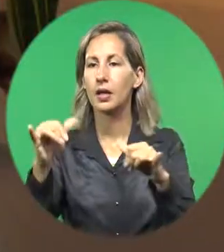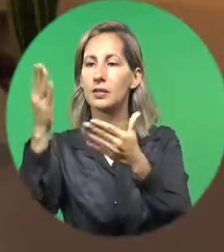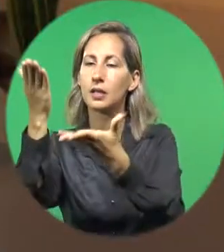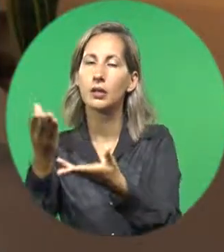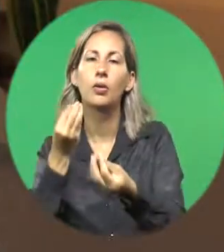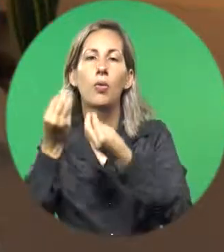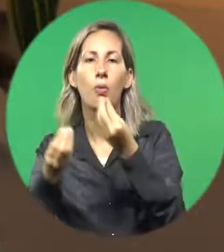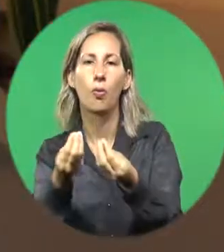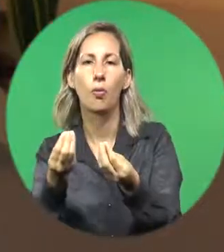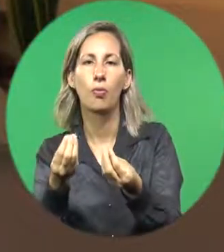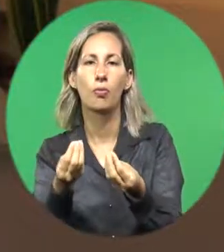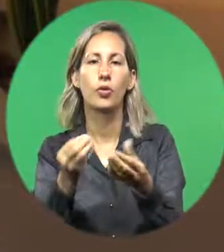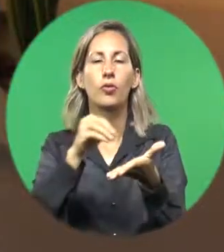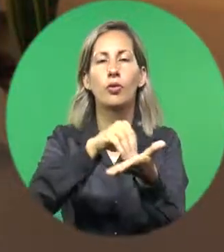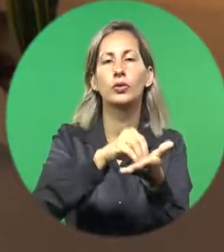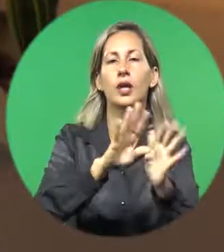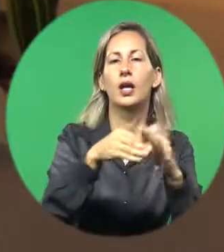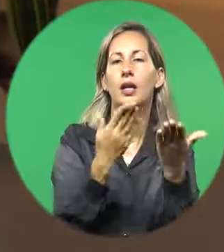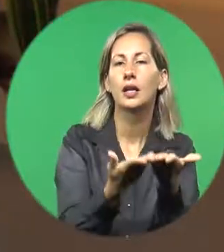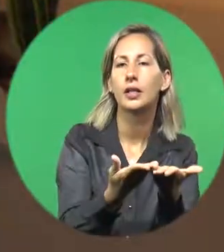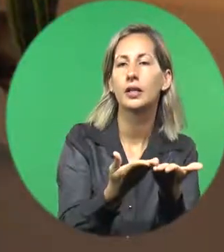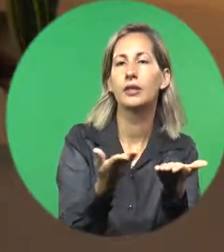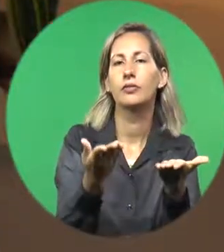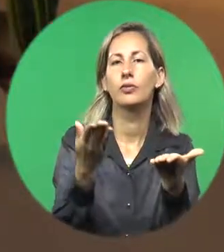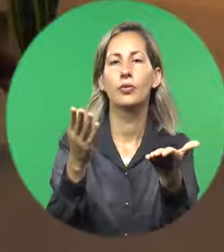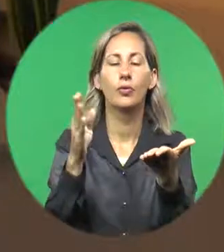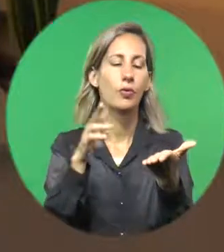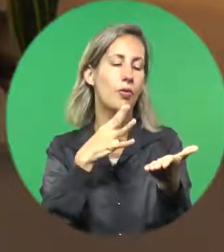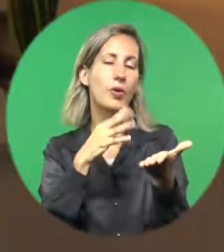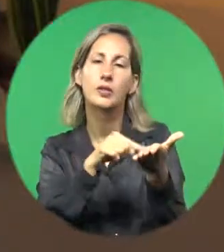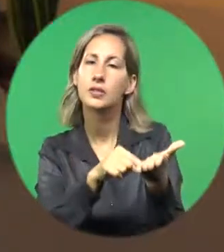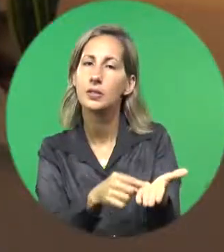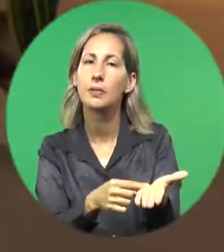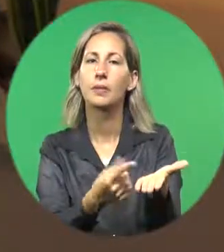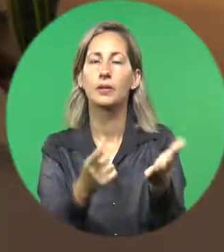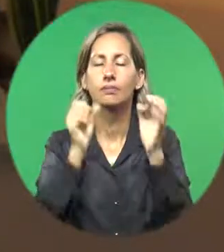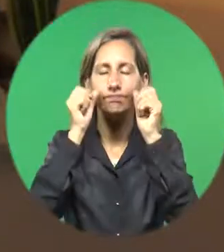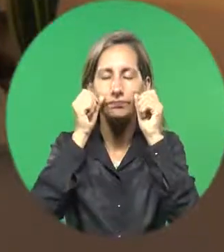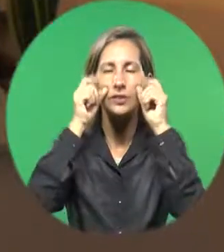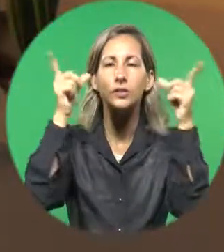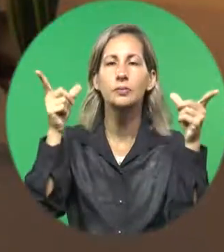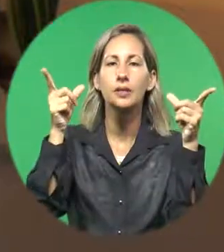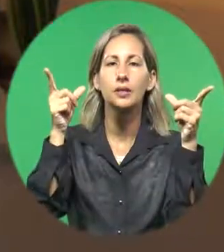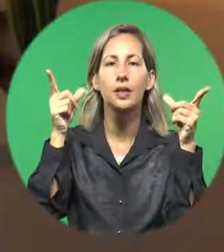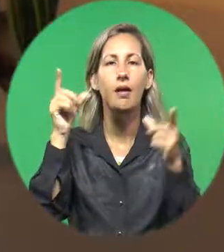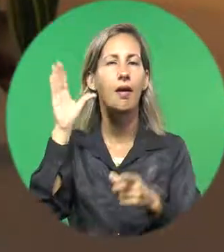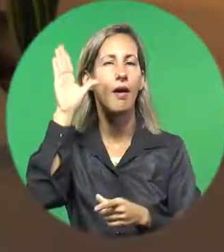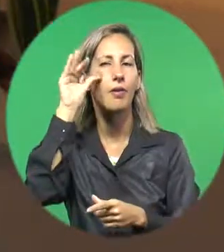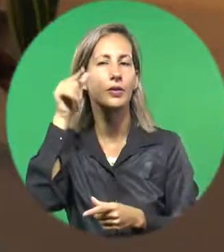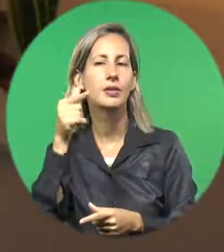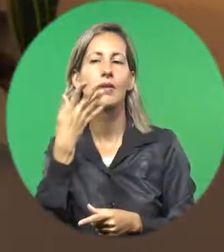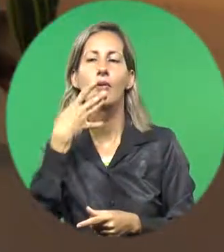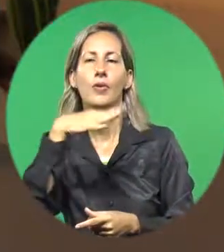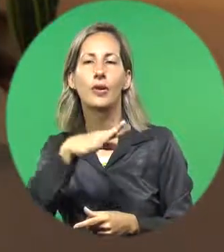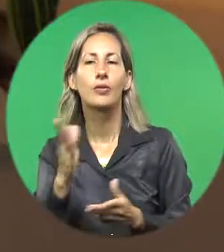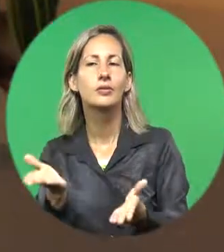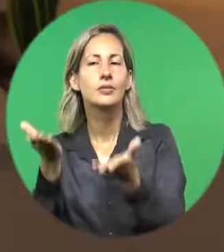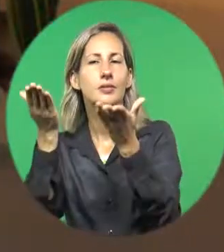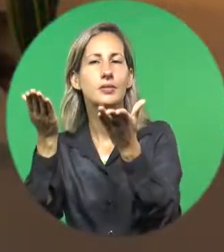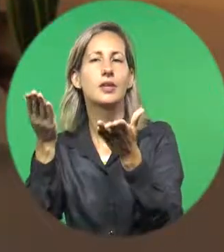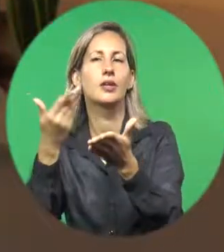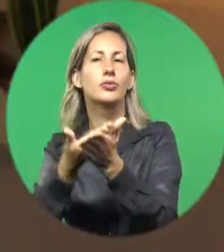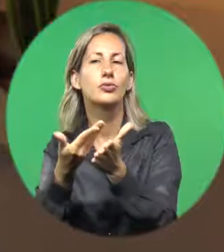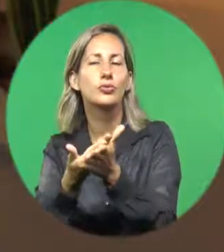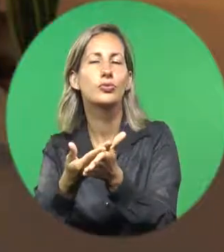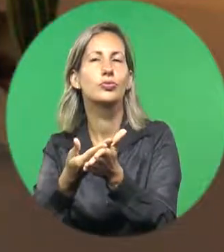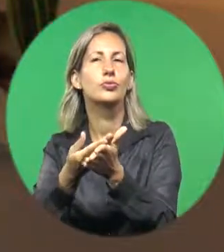falar em cidadania sem falar em livros, sem falar em conhecimento, sem falar em despertar a curiosidade da criança